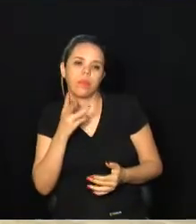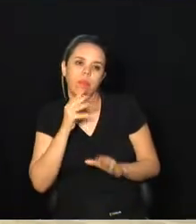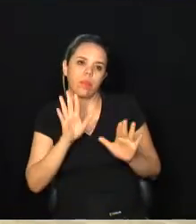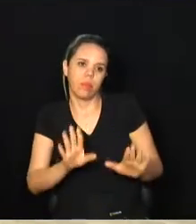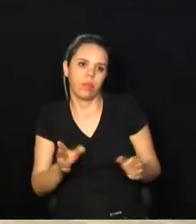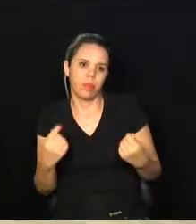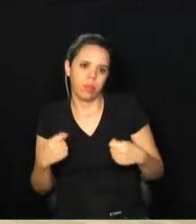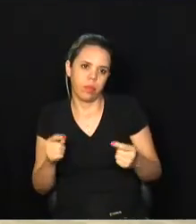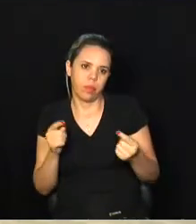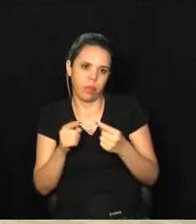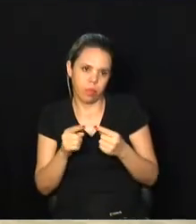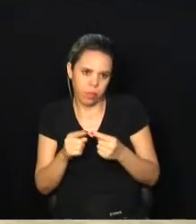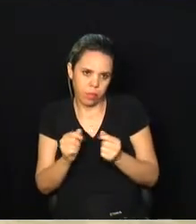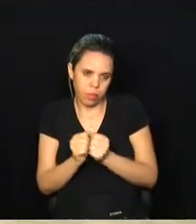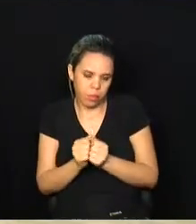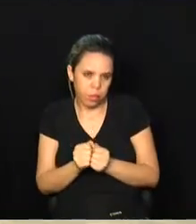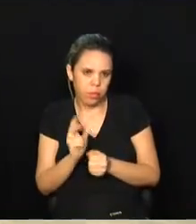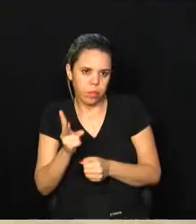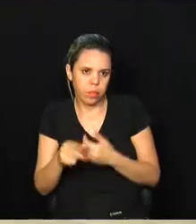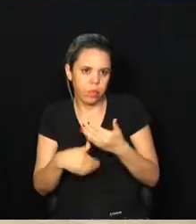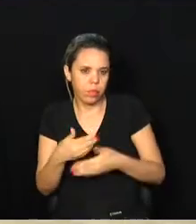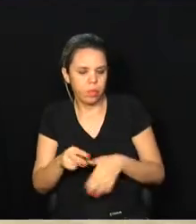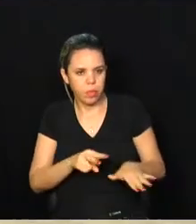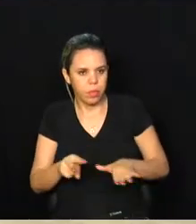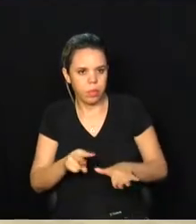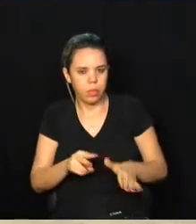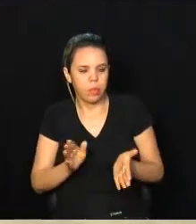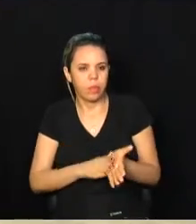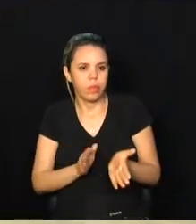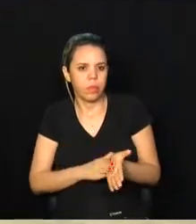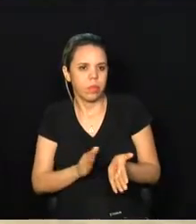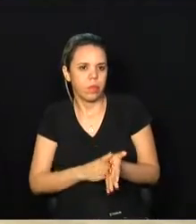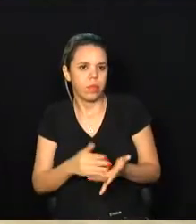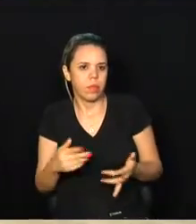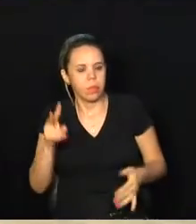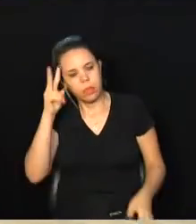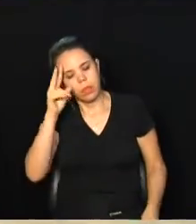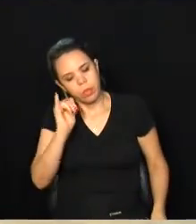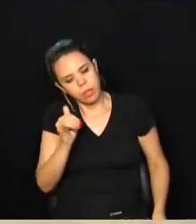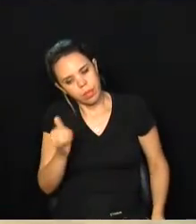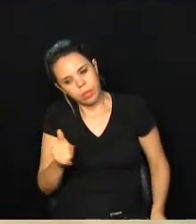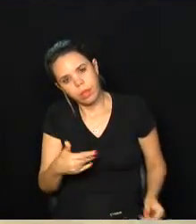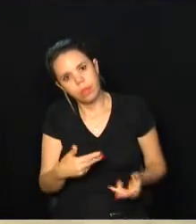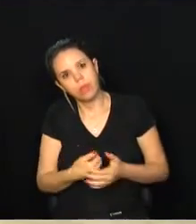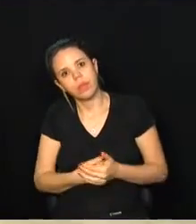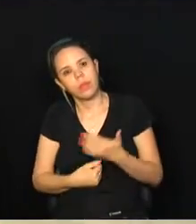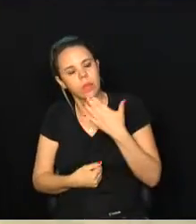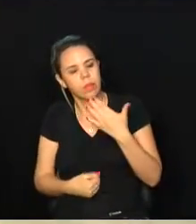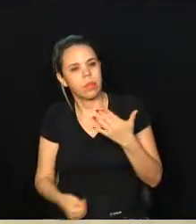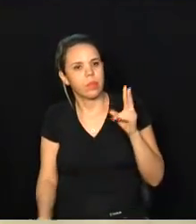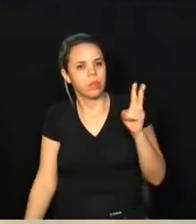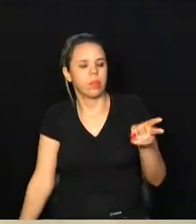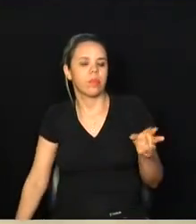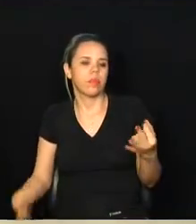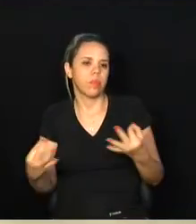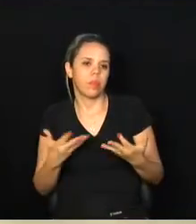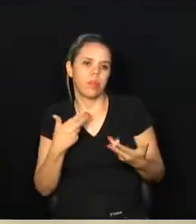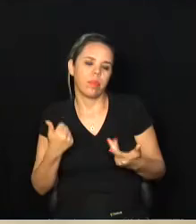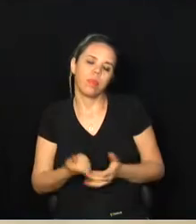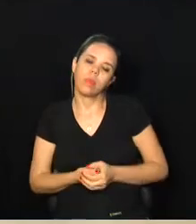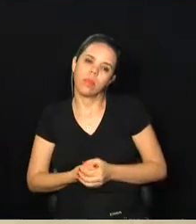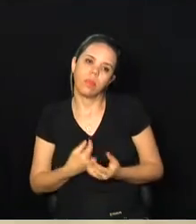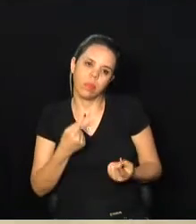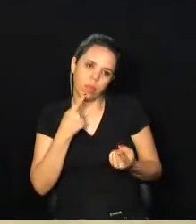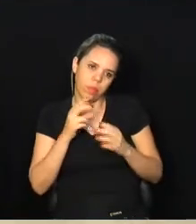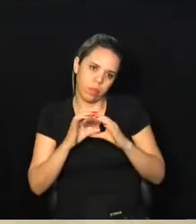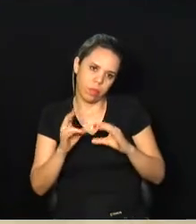é necessário a gente estar lá diariamente, semanalmente, cobrando as demandas, lembrando as demandas e sempre aperfeiçoando, né? Então o diálogo